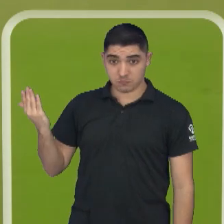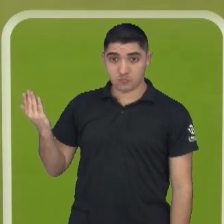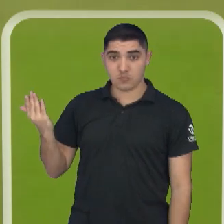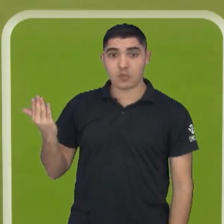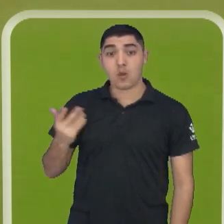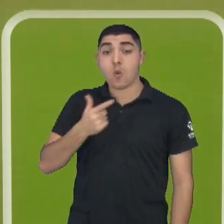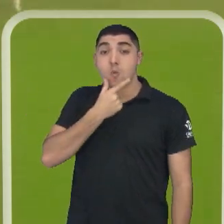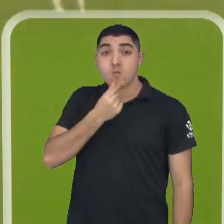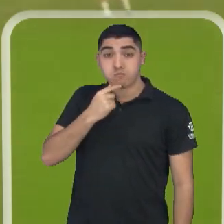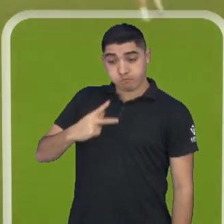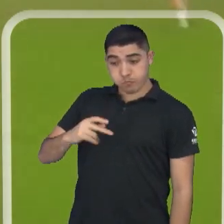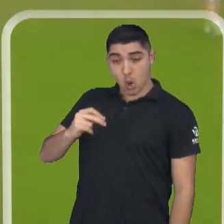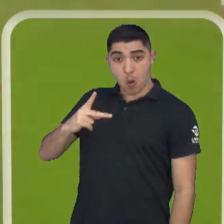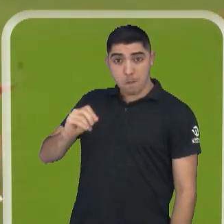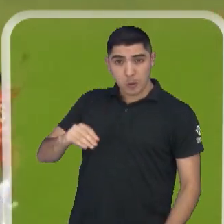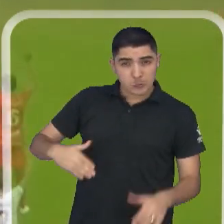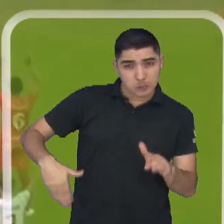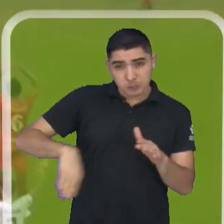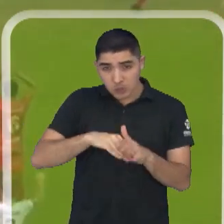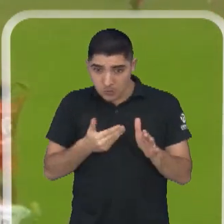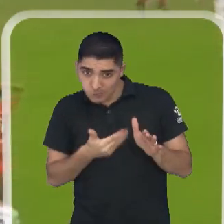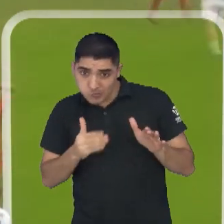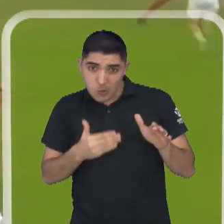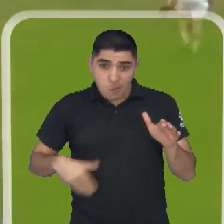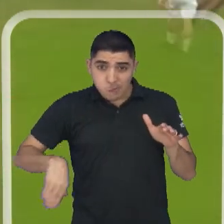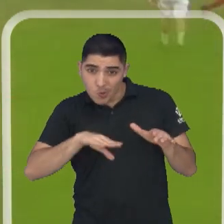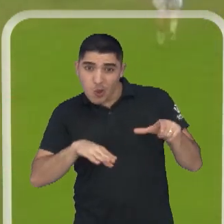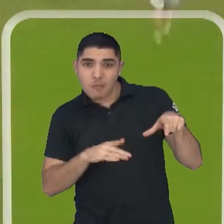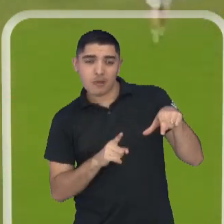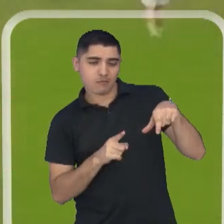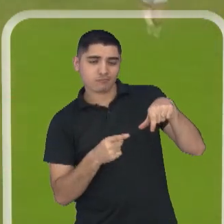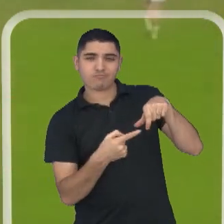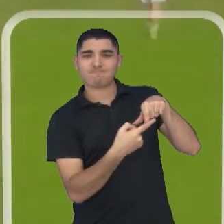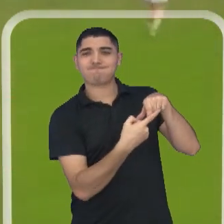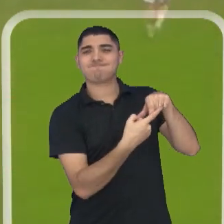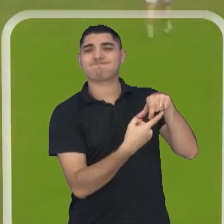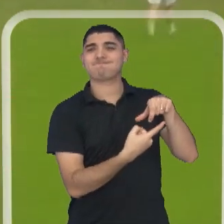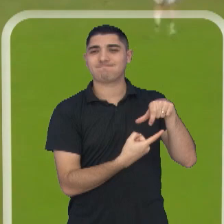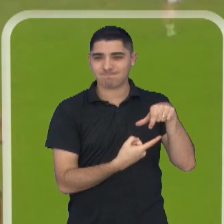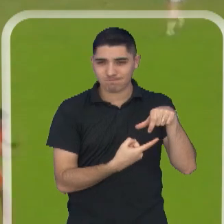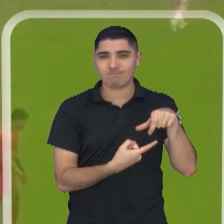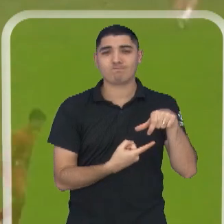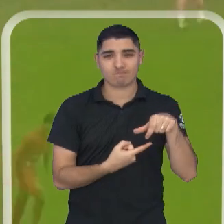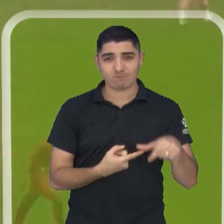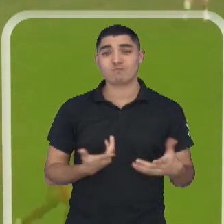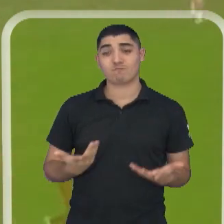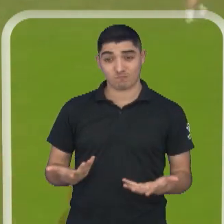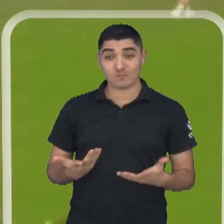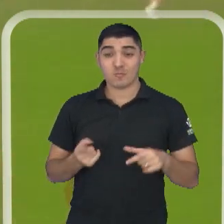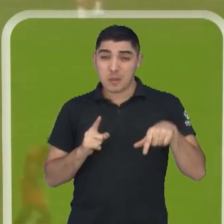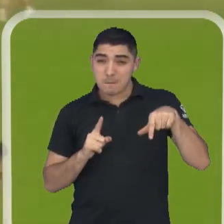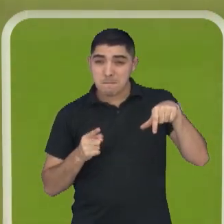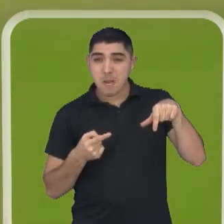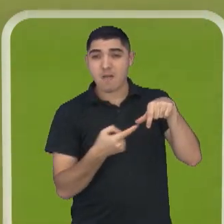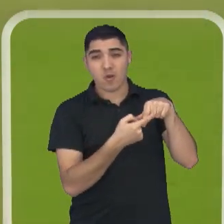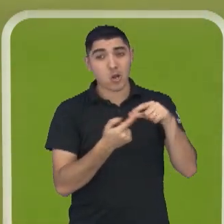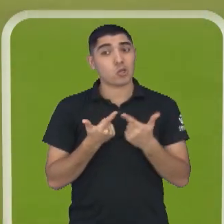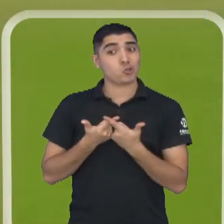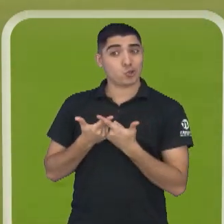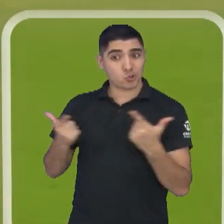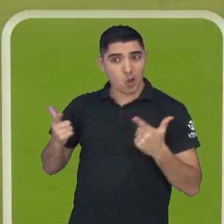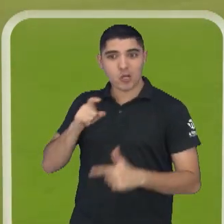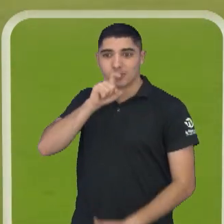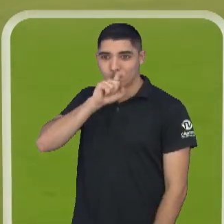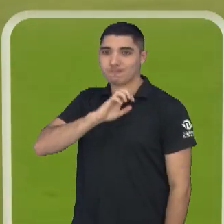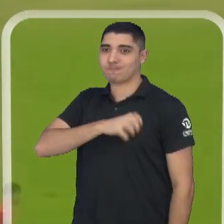artilheiro do campeonato, Vinícius Popó, que dominou e ajeitou para a perna direita e bateu tirando de Ariel e também do gol. Para sorte do São